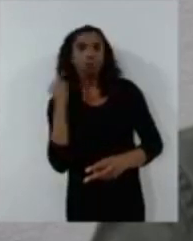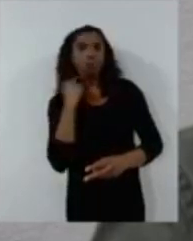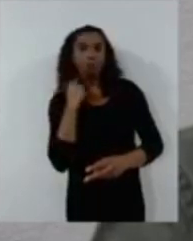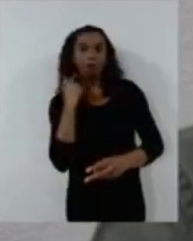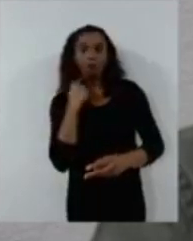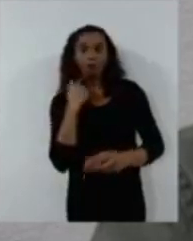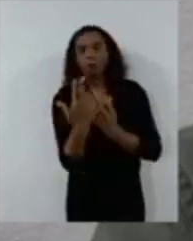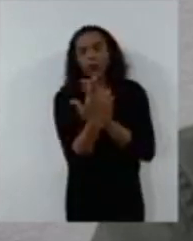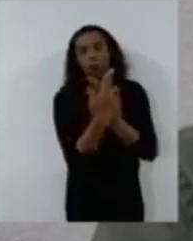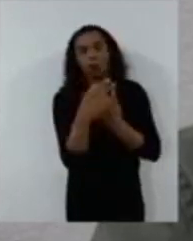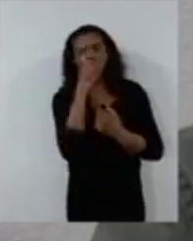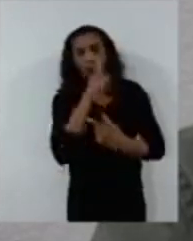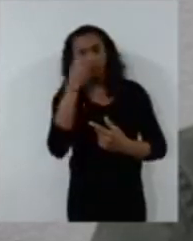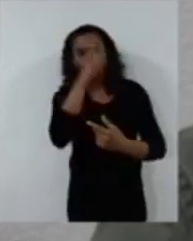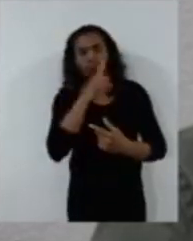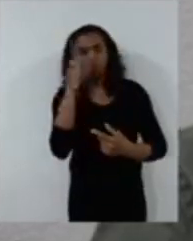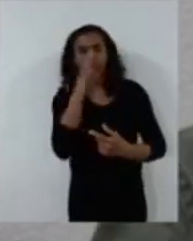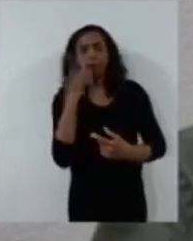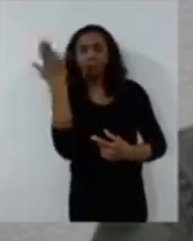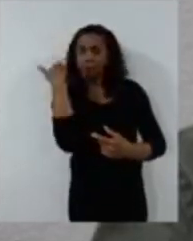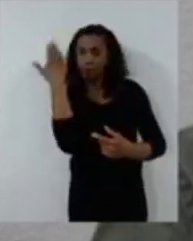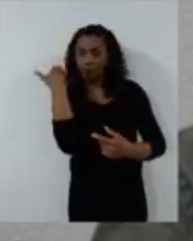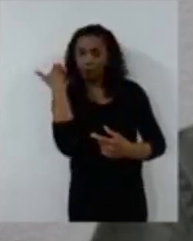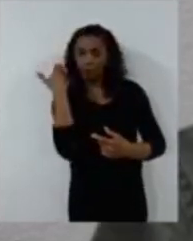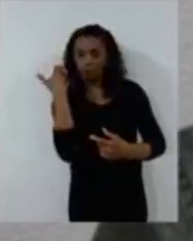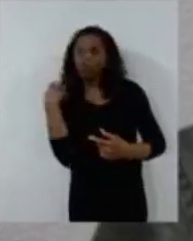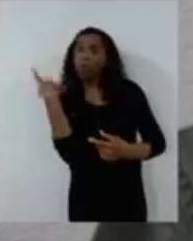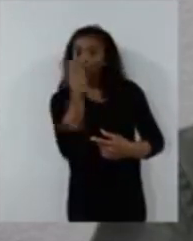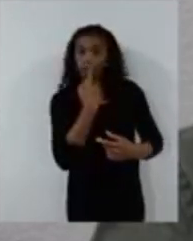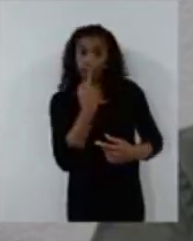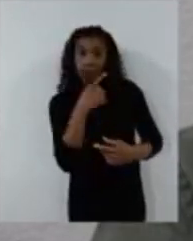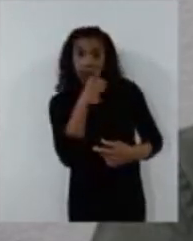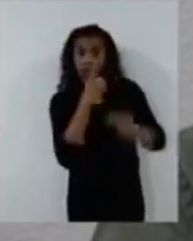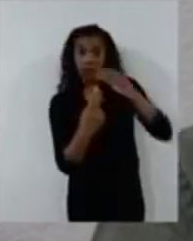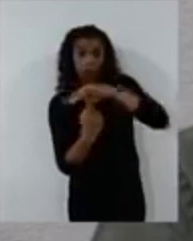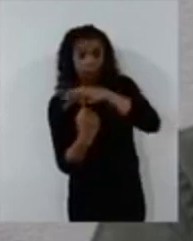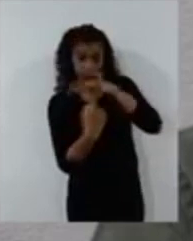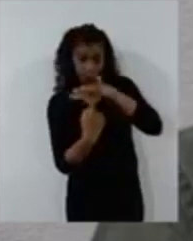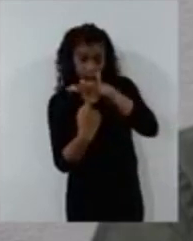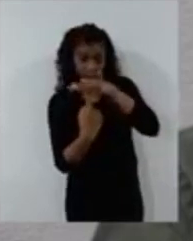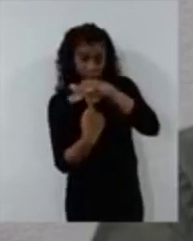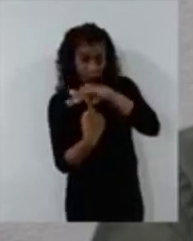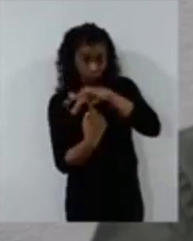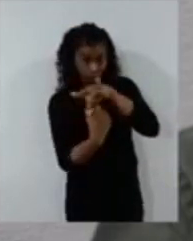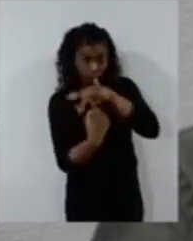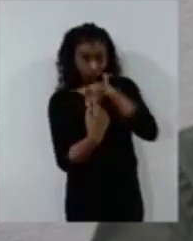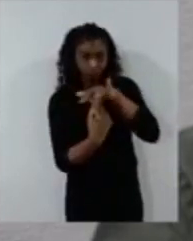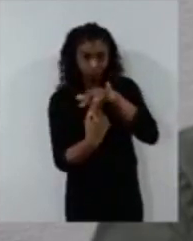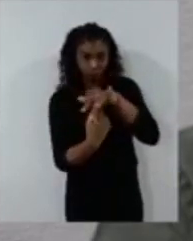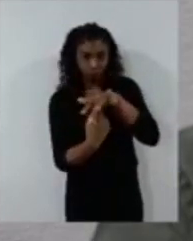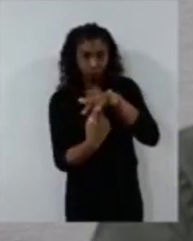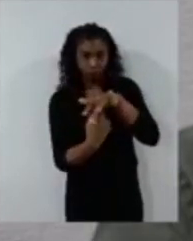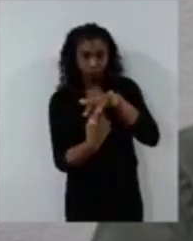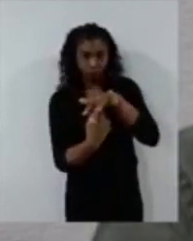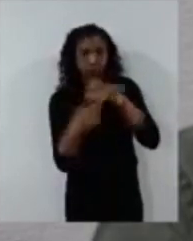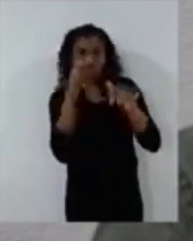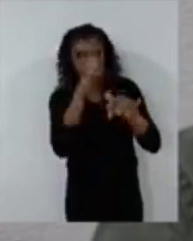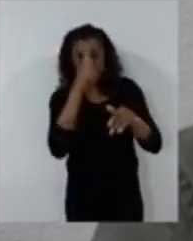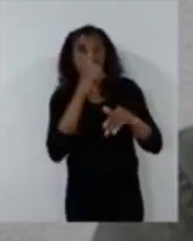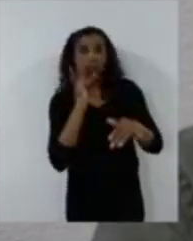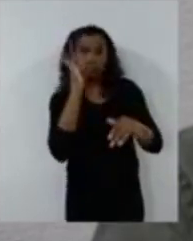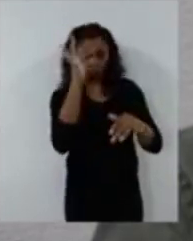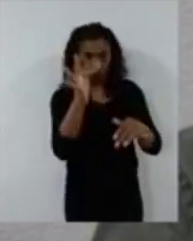domingo passado. Estaremos lá presentes. Por favor, vá de máscara, porque a Feira